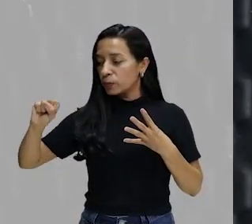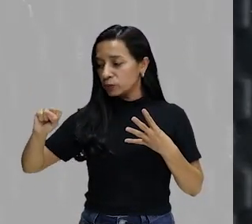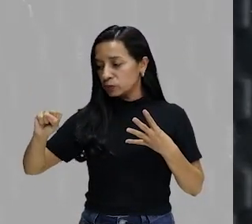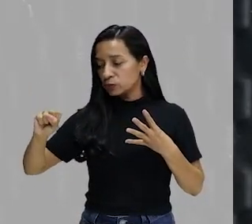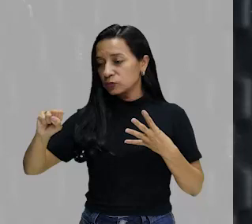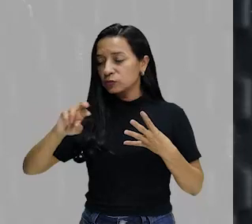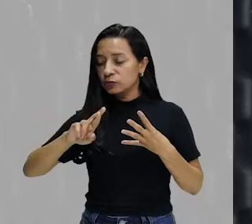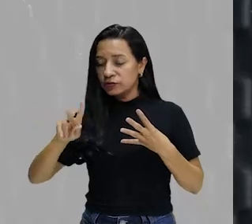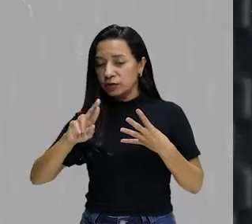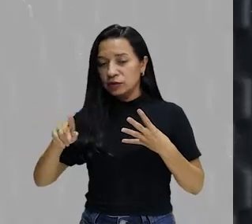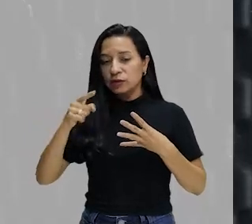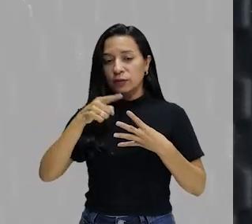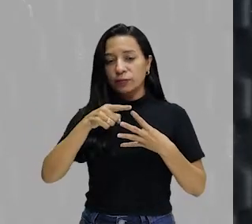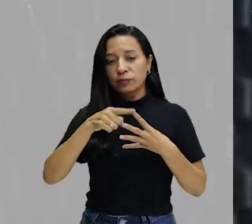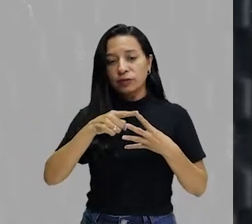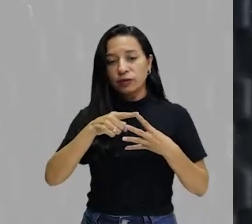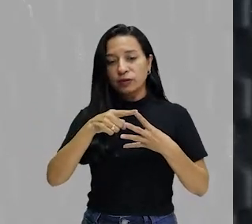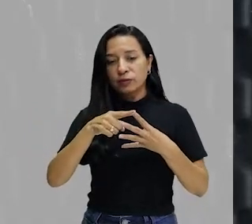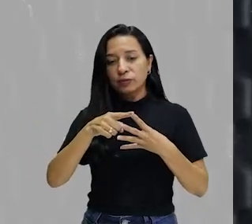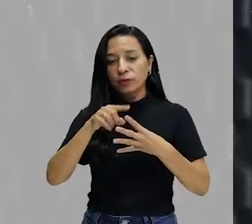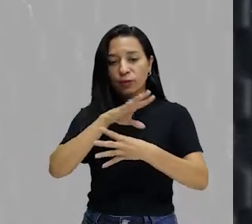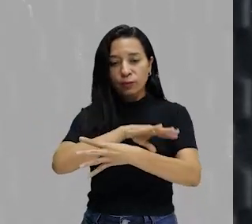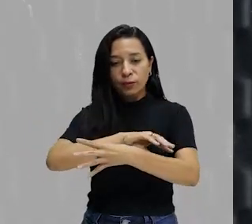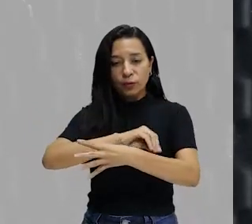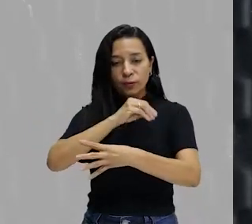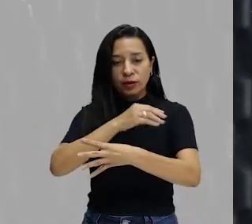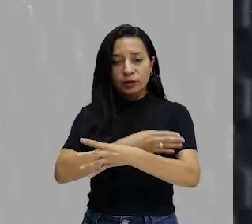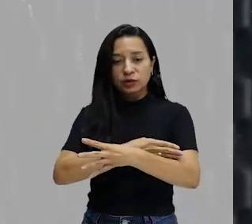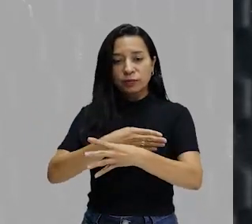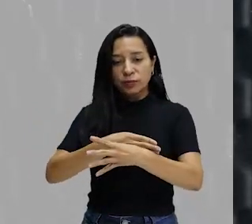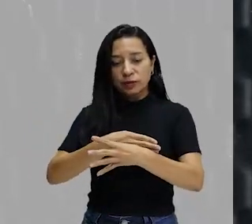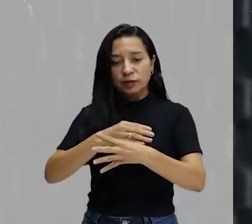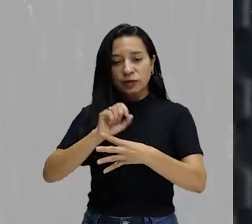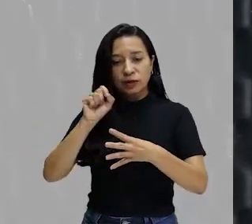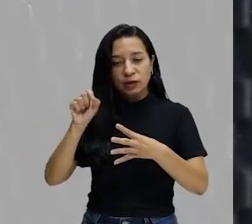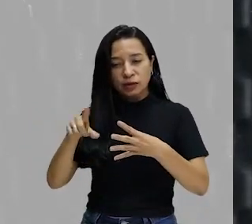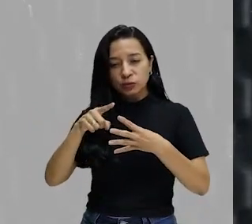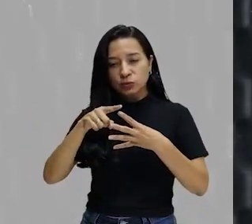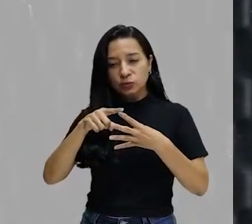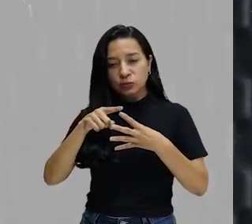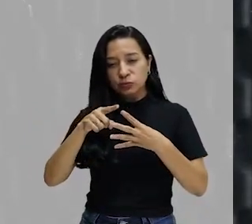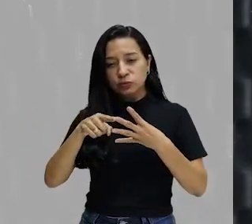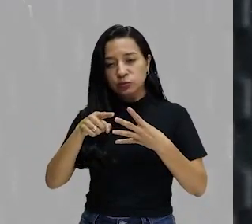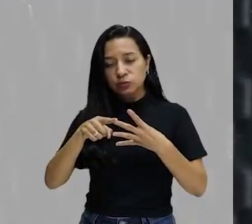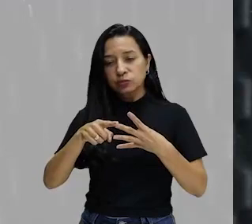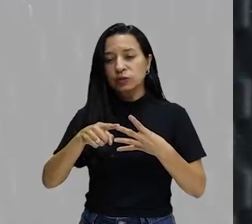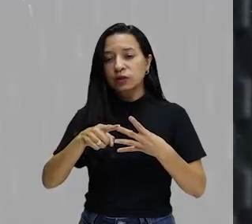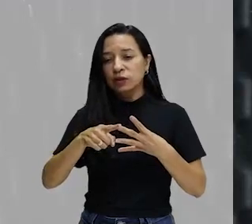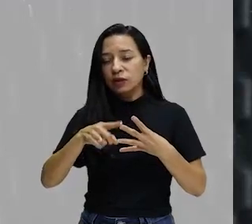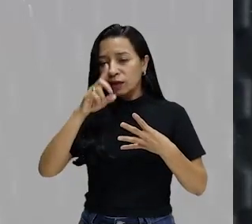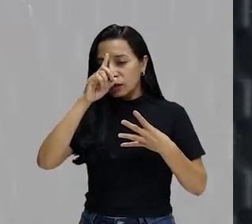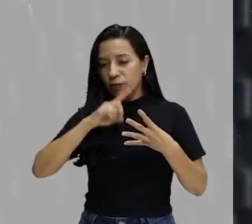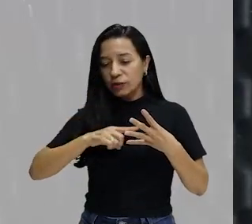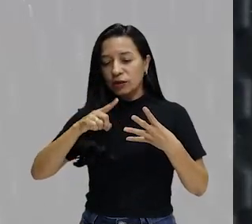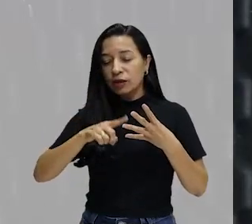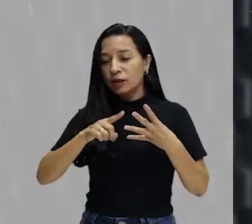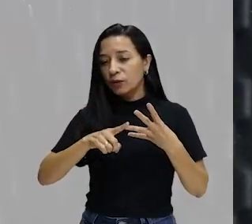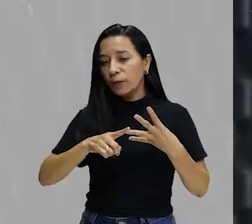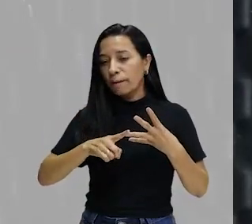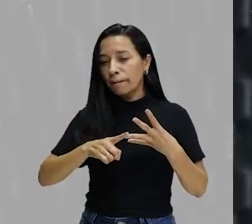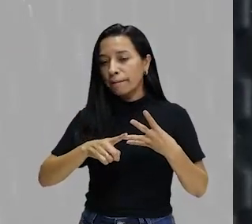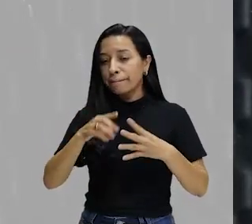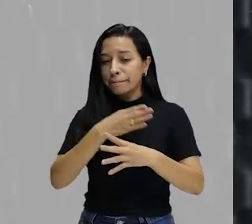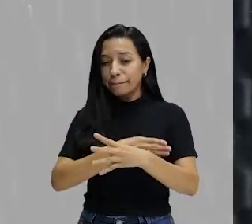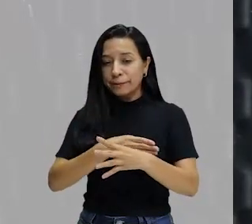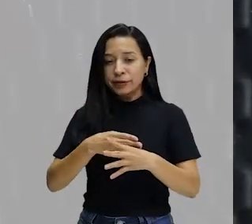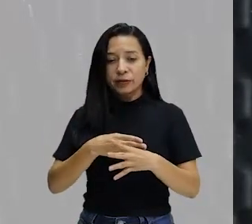plumagem branca, a plumagem amarela, azul e a plumagem verde. Essas características que a gente pode ver